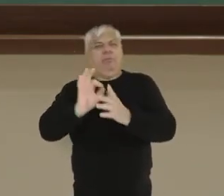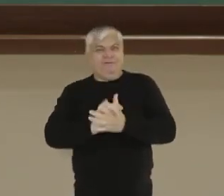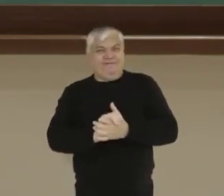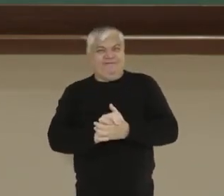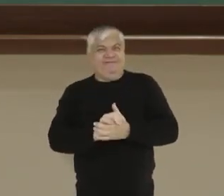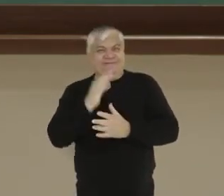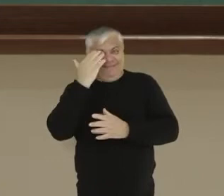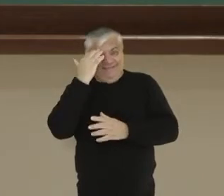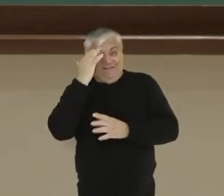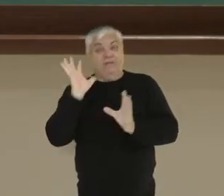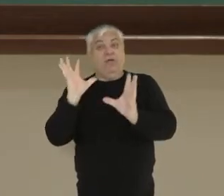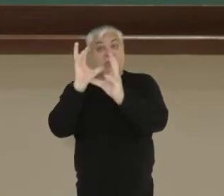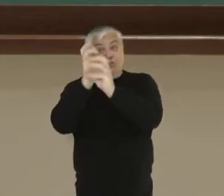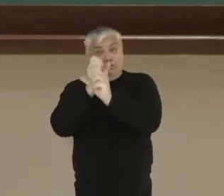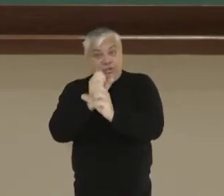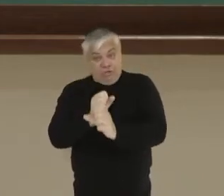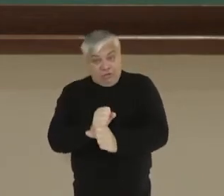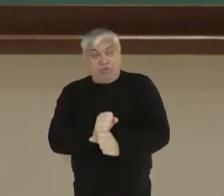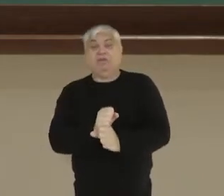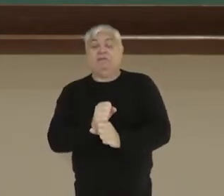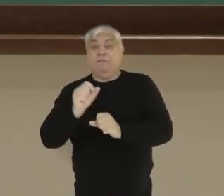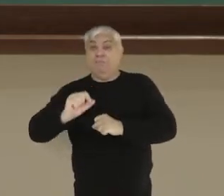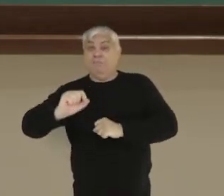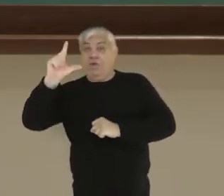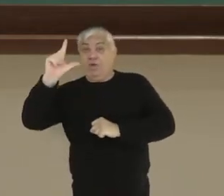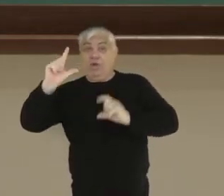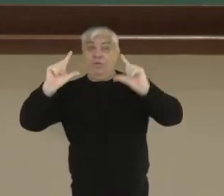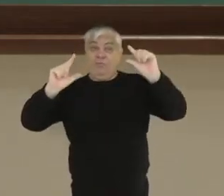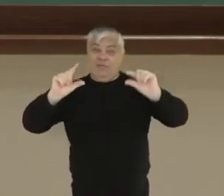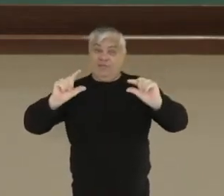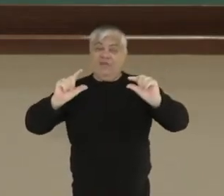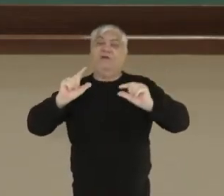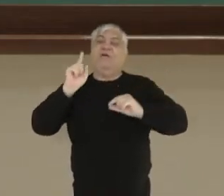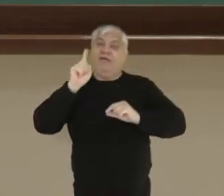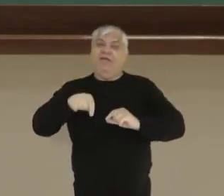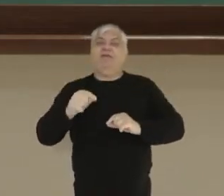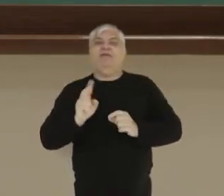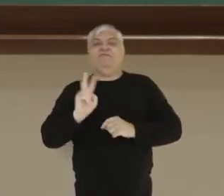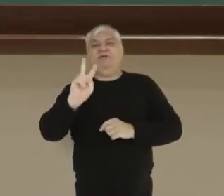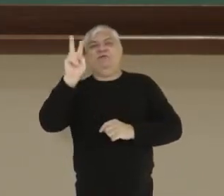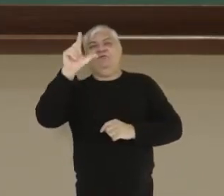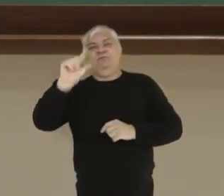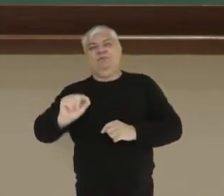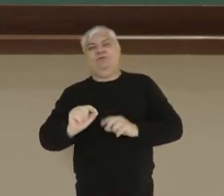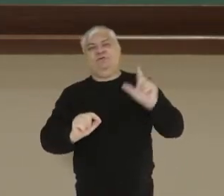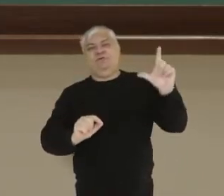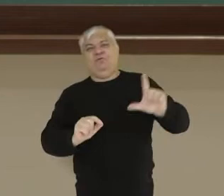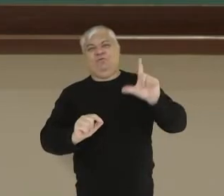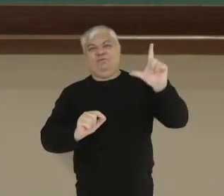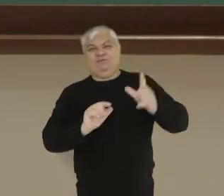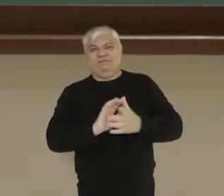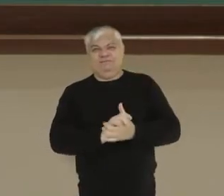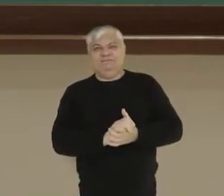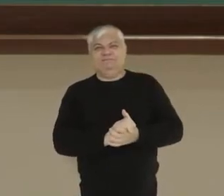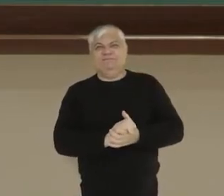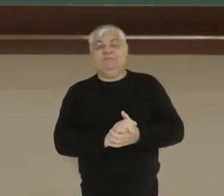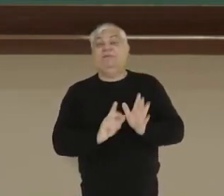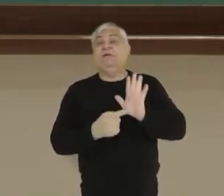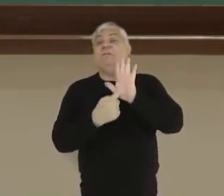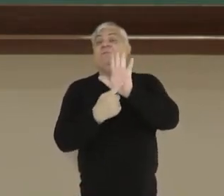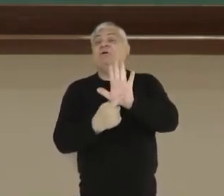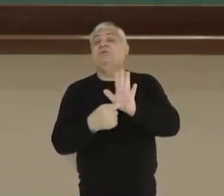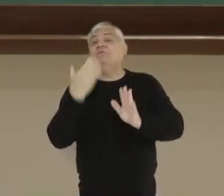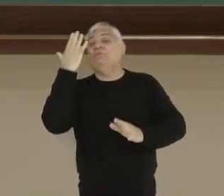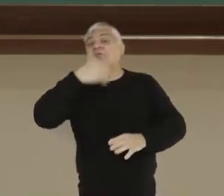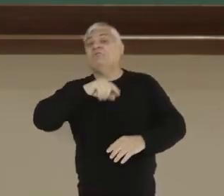amplitude da nota, ou seja, a diferença entre a nota maior e a nota menor, é um valor menor do que o do Lucas. Isso vai me mostrar o quê?